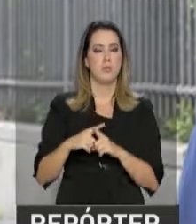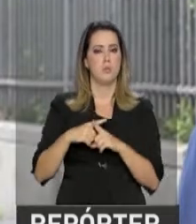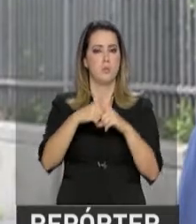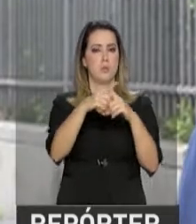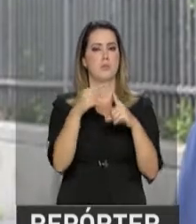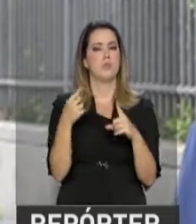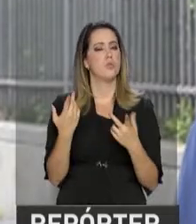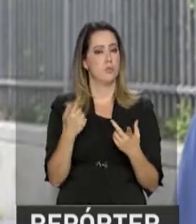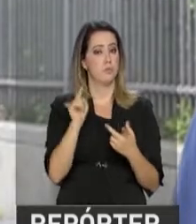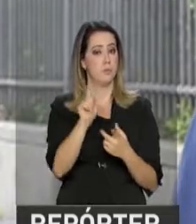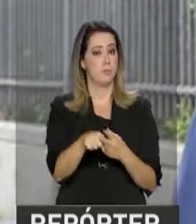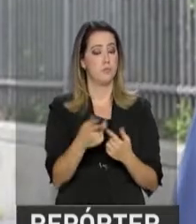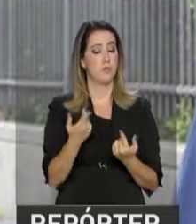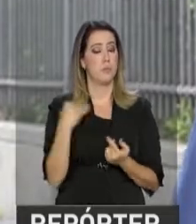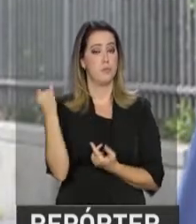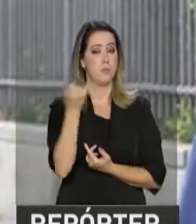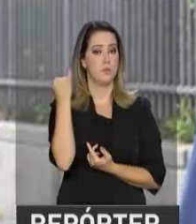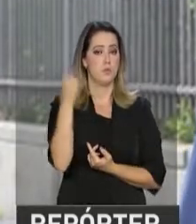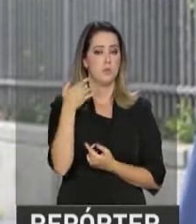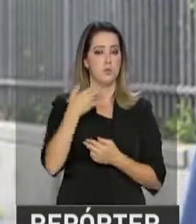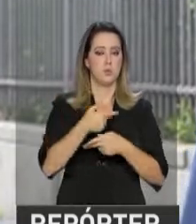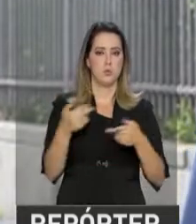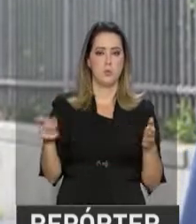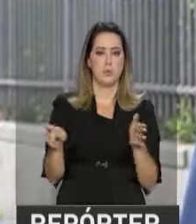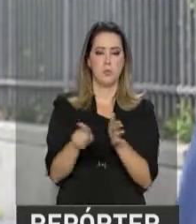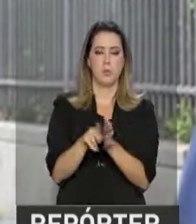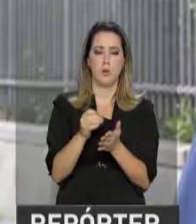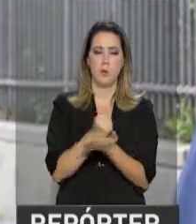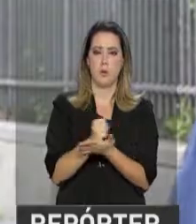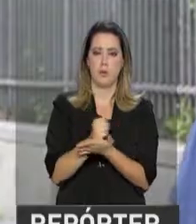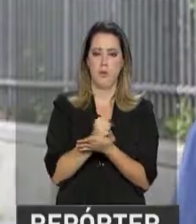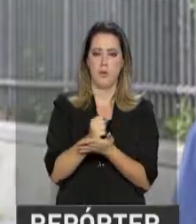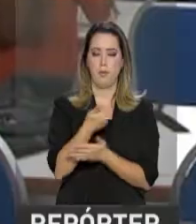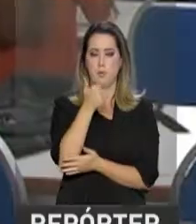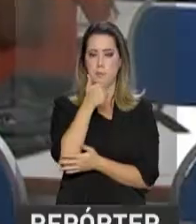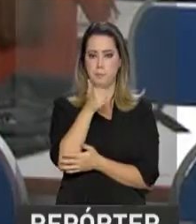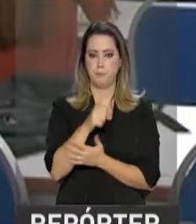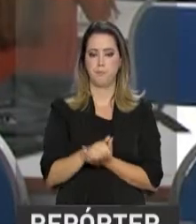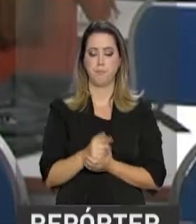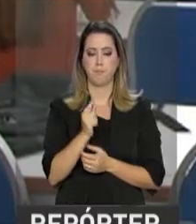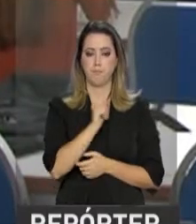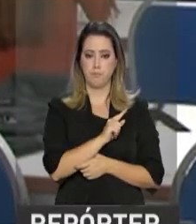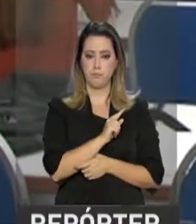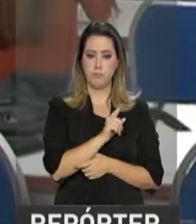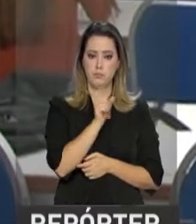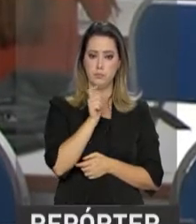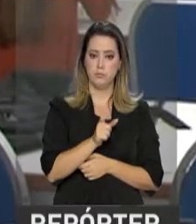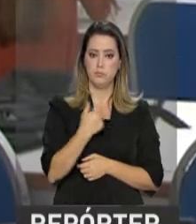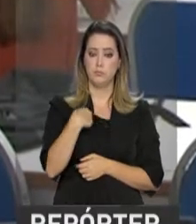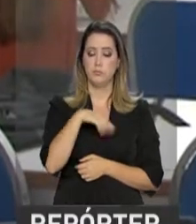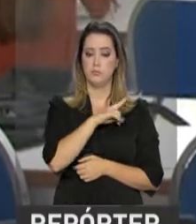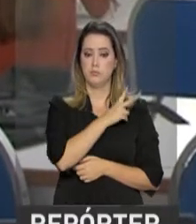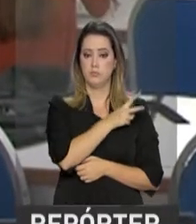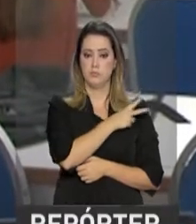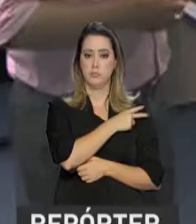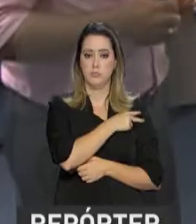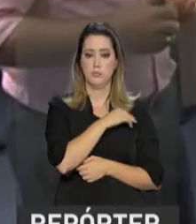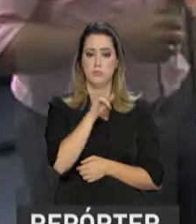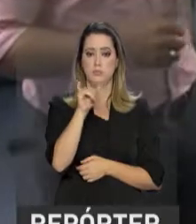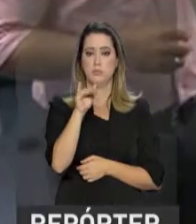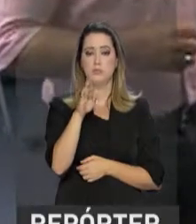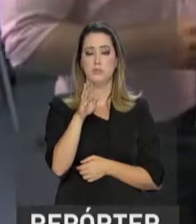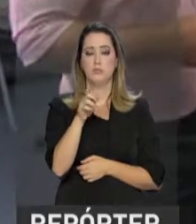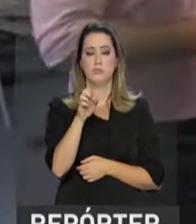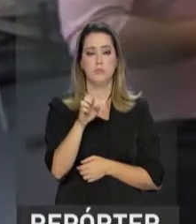positivas destaque vai para produtos farmacêuticos e bebidas para o gerente da pesquisa do ibge a predominância de